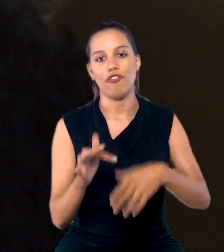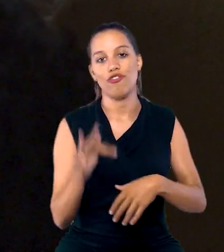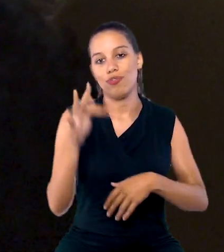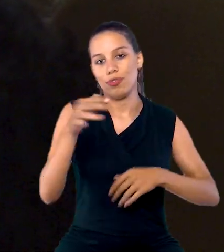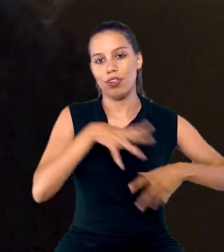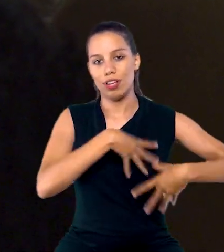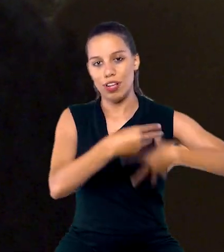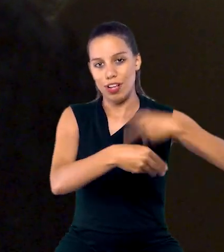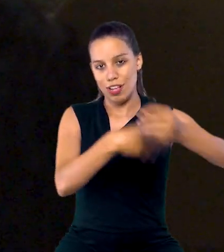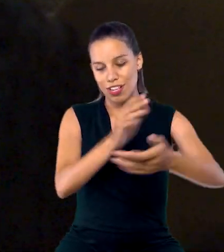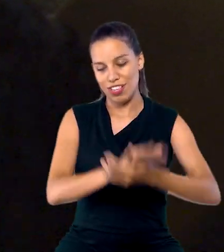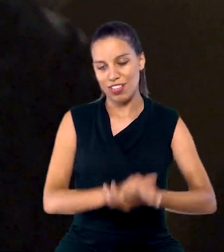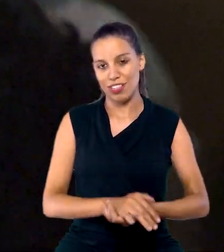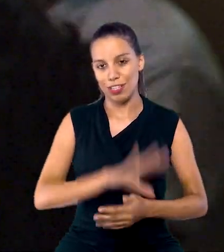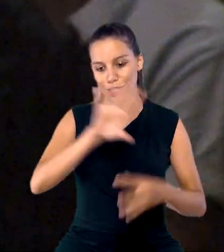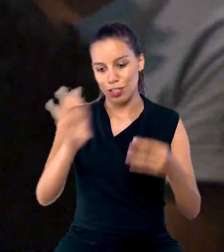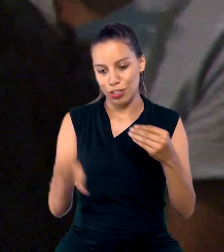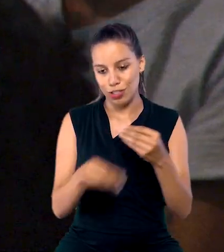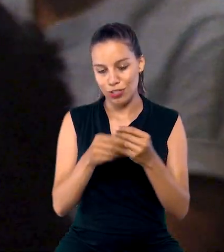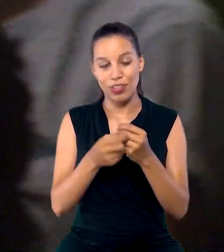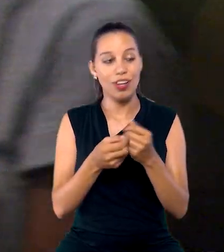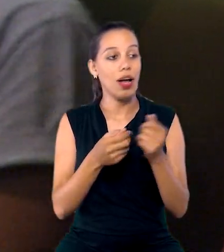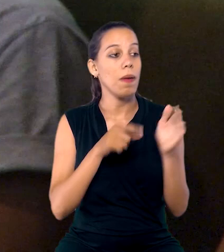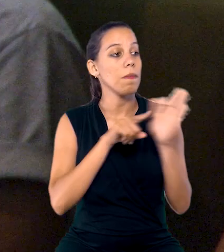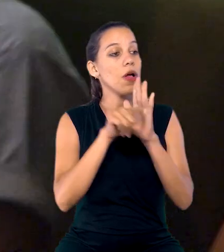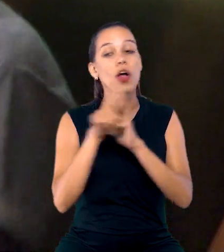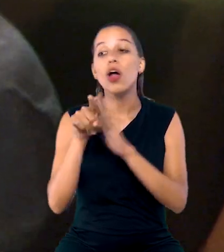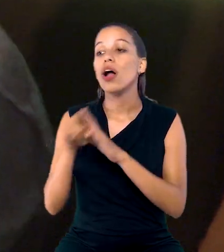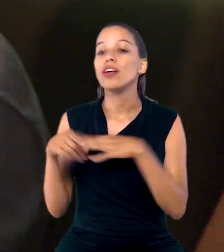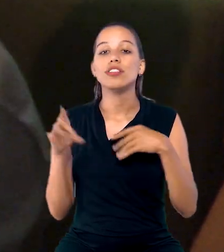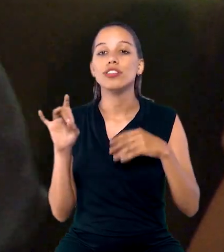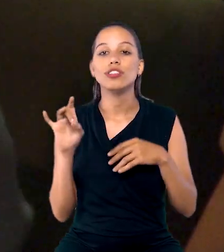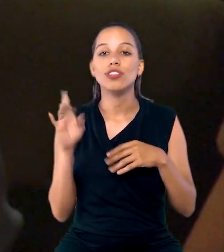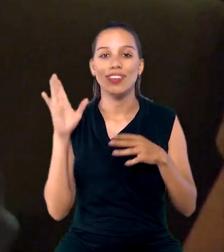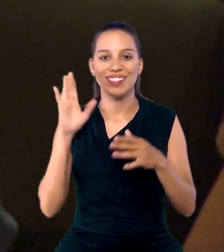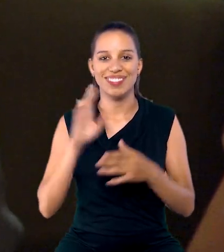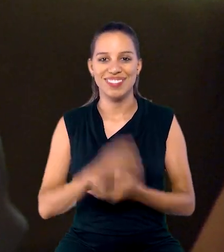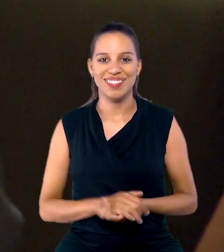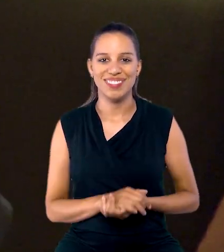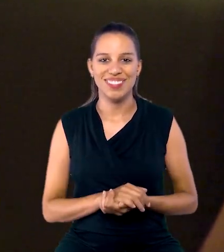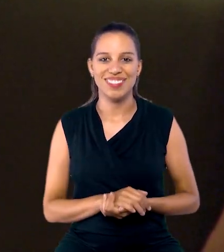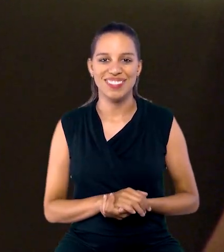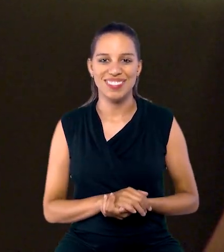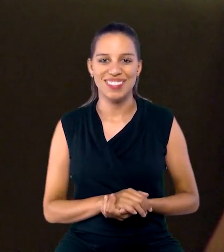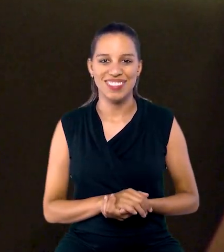serem propagadas. Juntando todas as perguntas, e é isso.